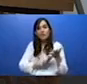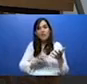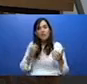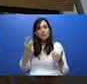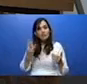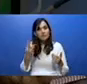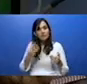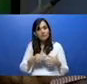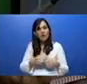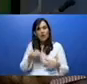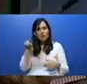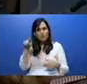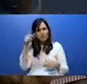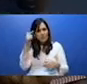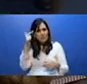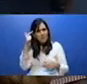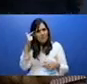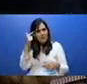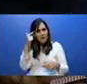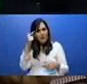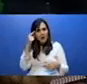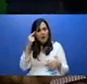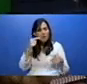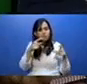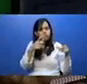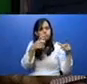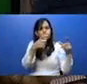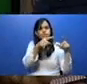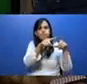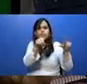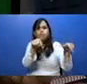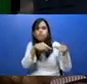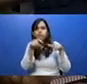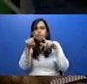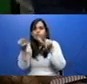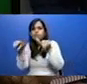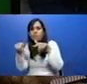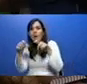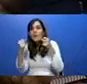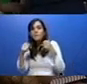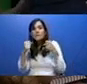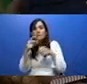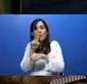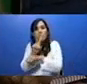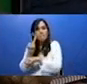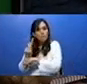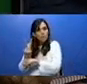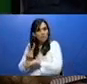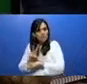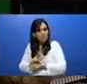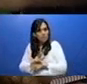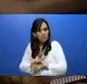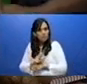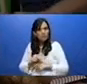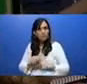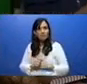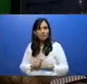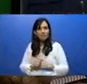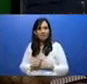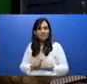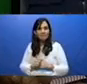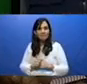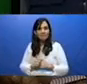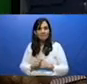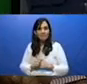Você acha que os sítios paleontológicos precisam ser preservados? Aqueles locais onde eles encontram os